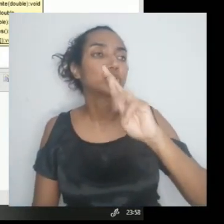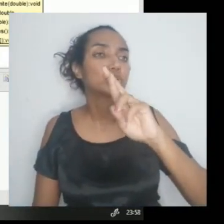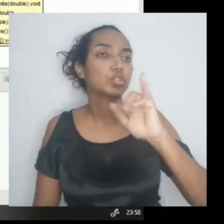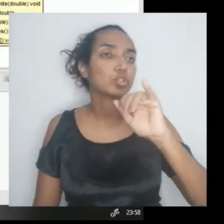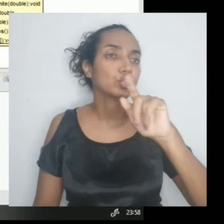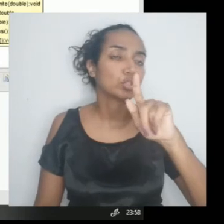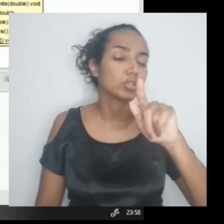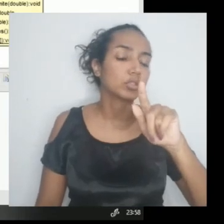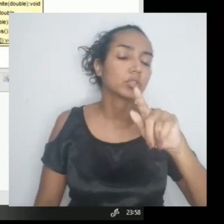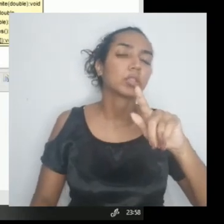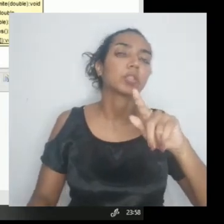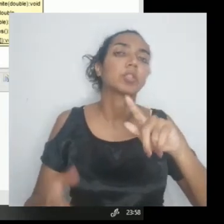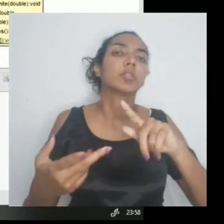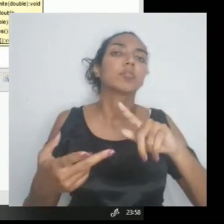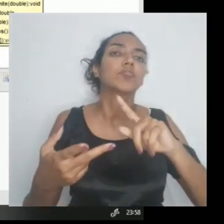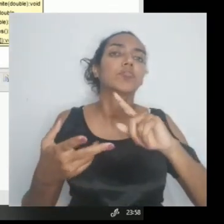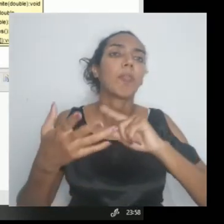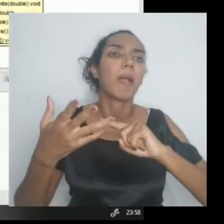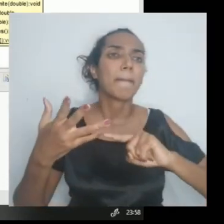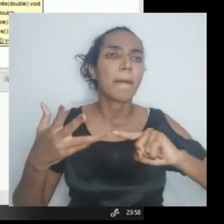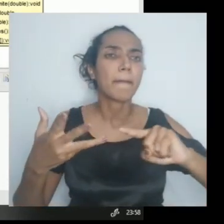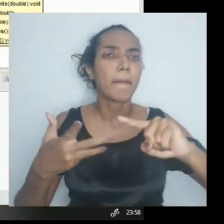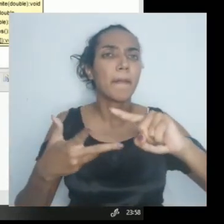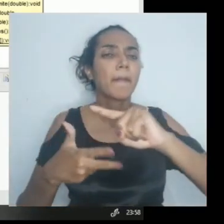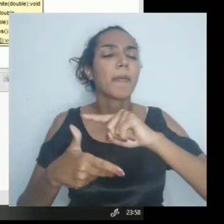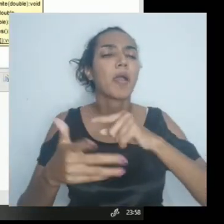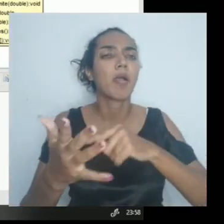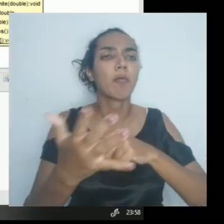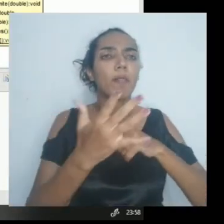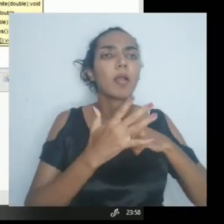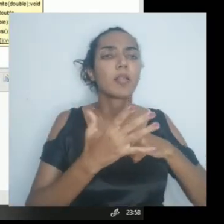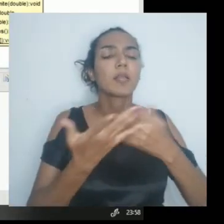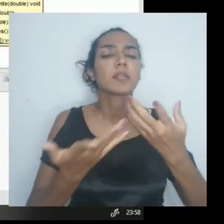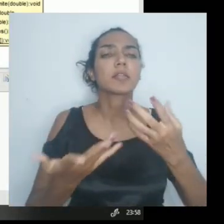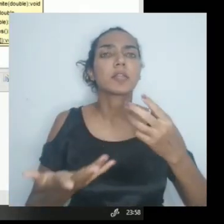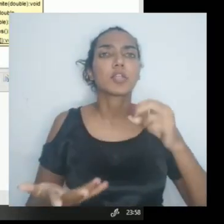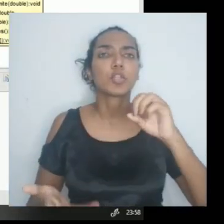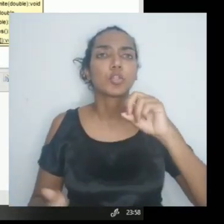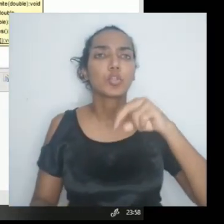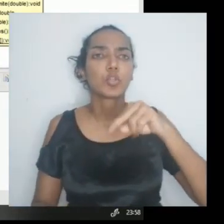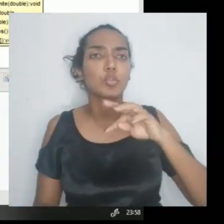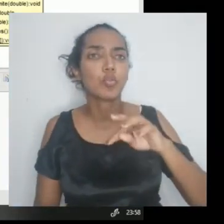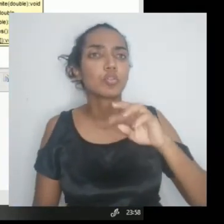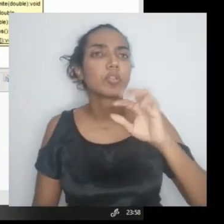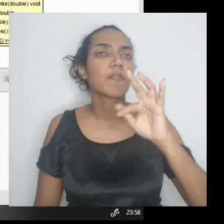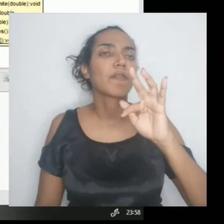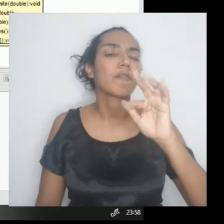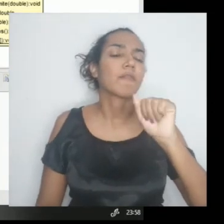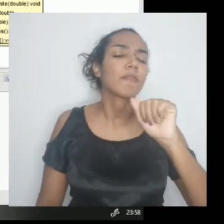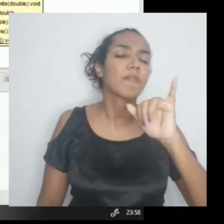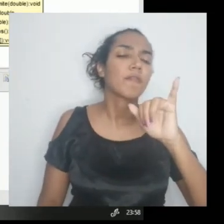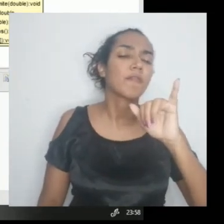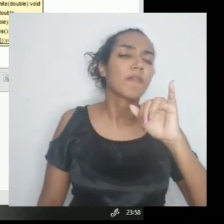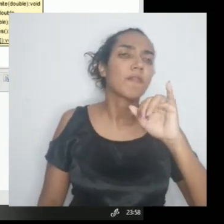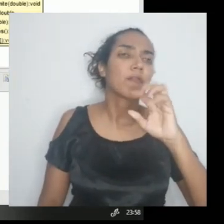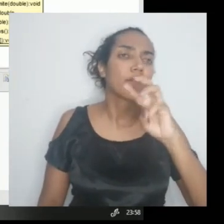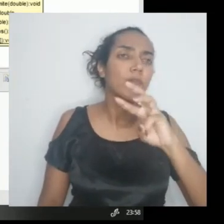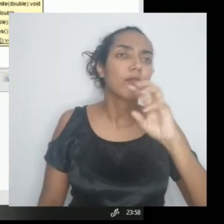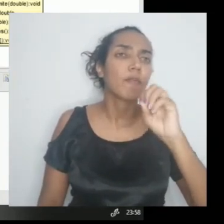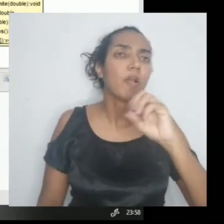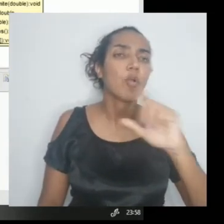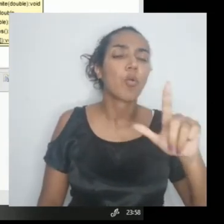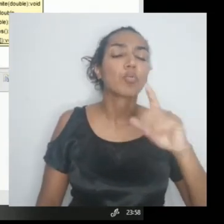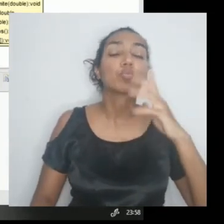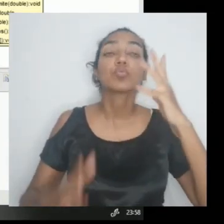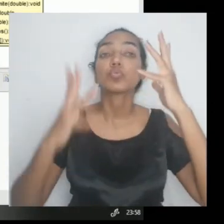notify all, como eu tinha falado, todos esses métodos eles vêm da classe Object. A classe Object tem um construtor padrão,